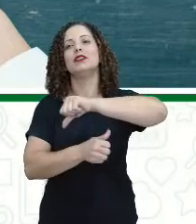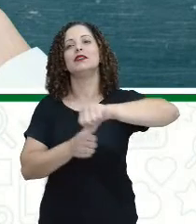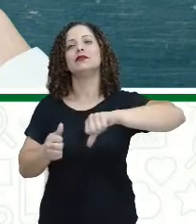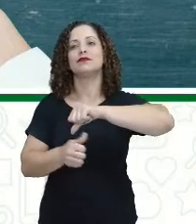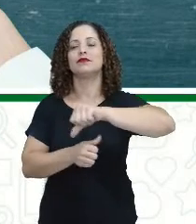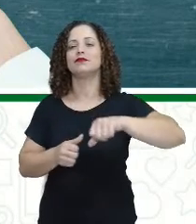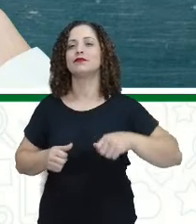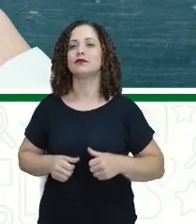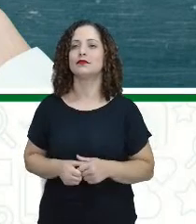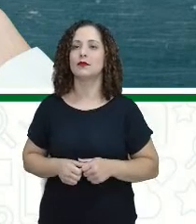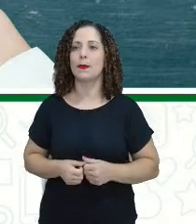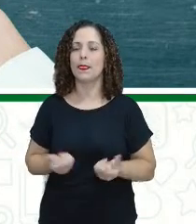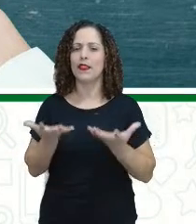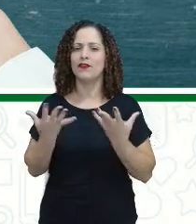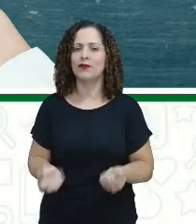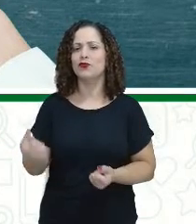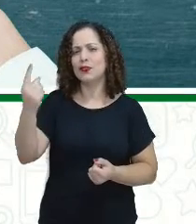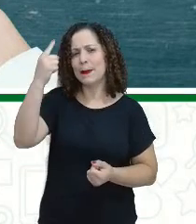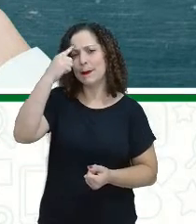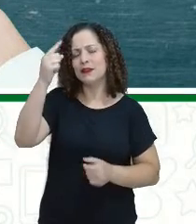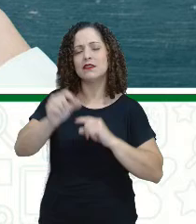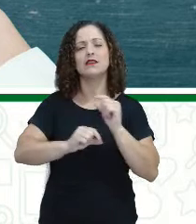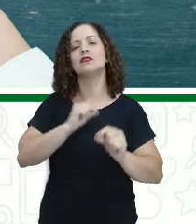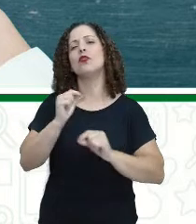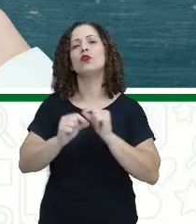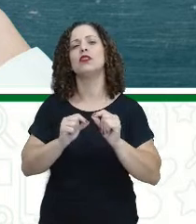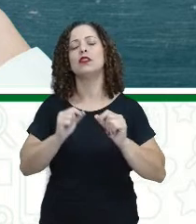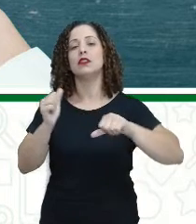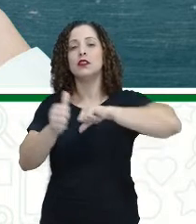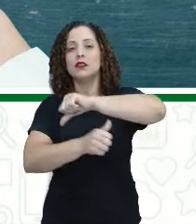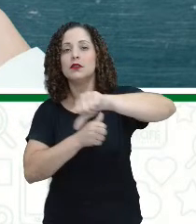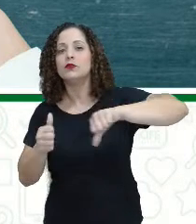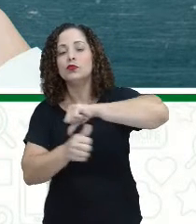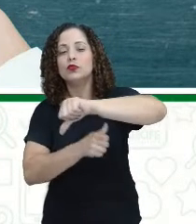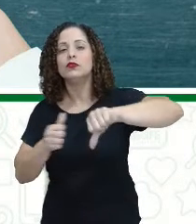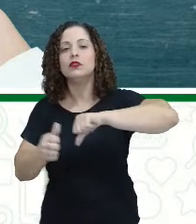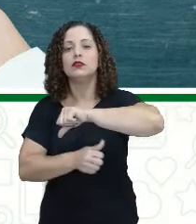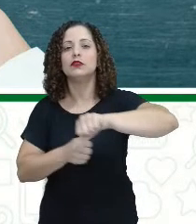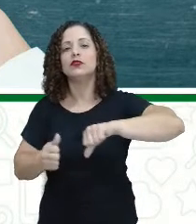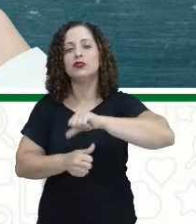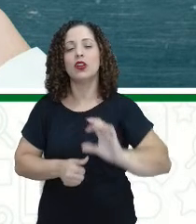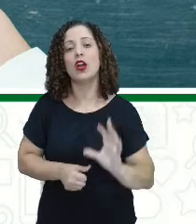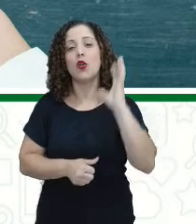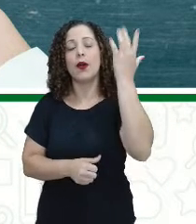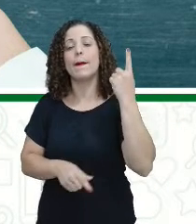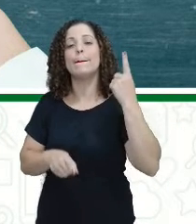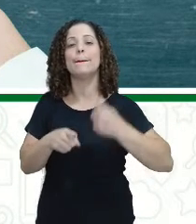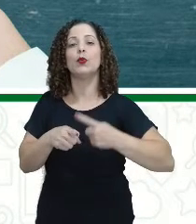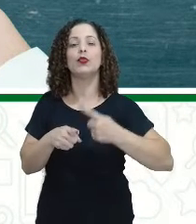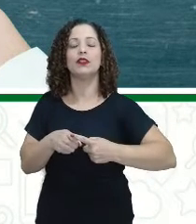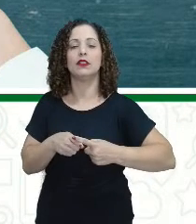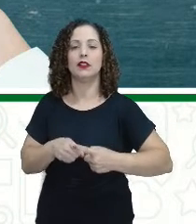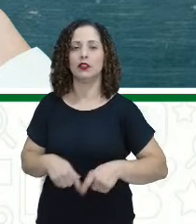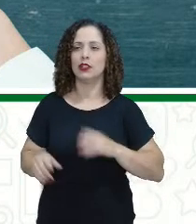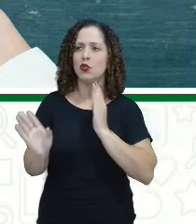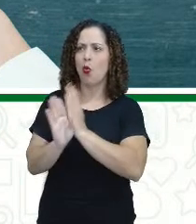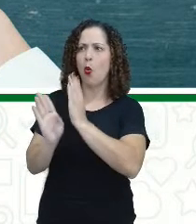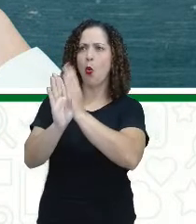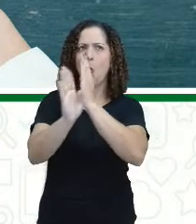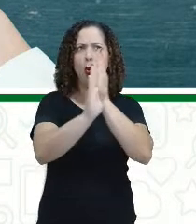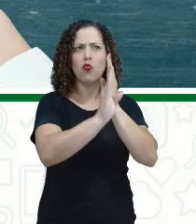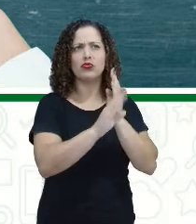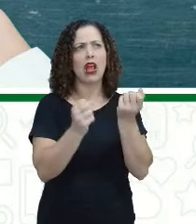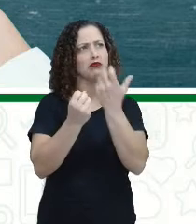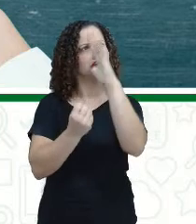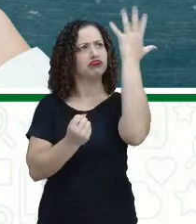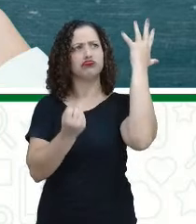tá? Então, vamos pensar o seguinte. As transformações das matérias acontecem por quê? A gente encontra matéria em todo o meio